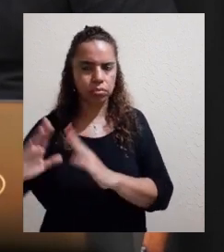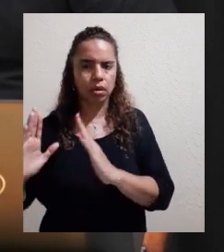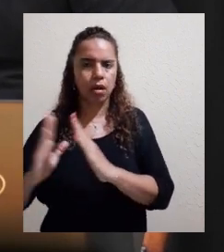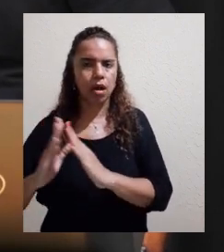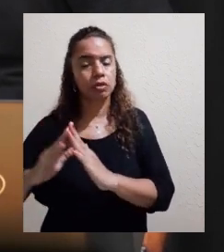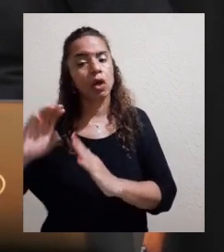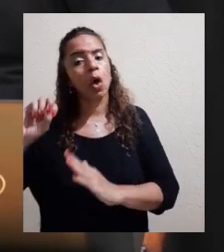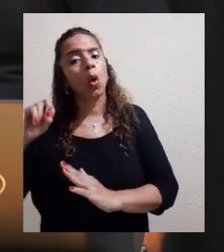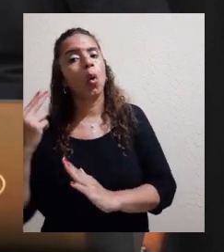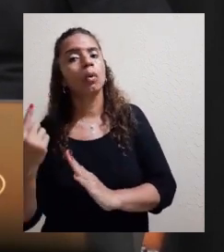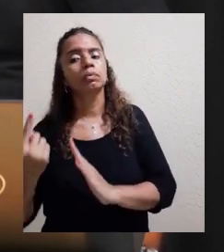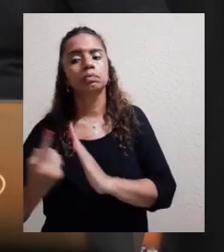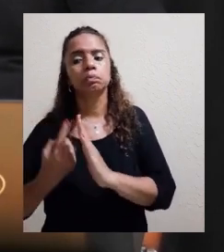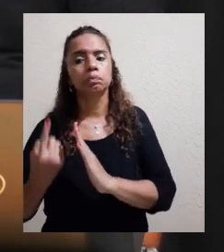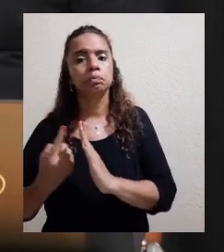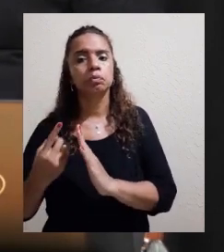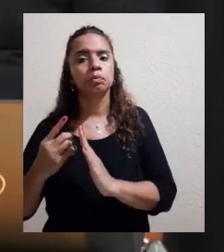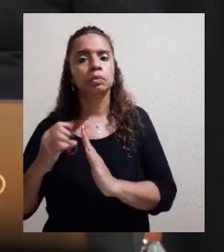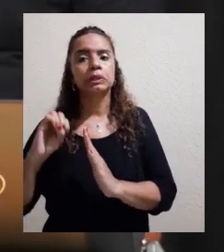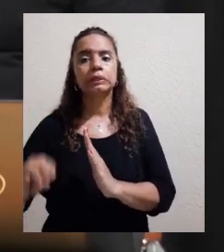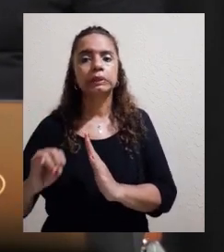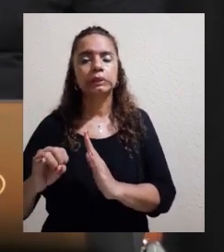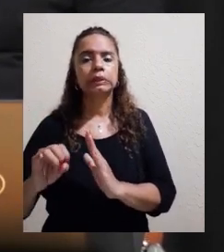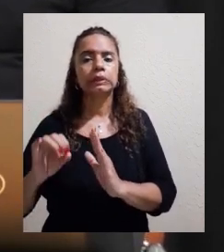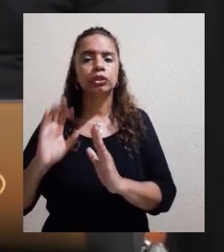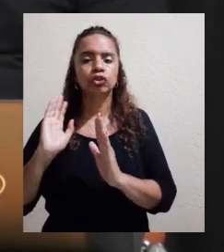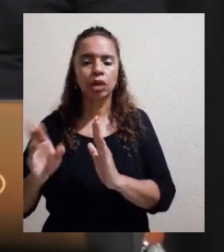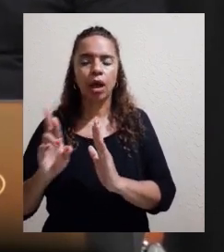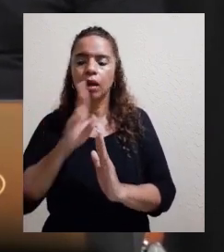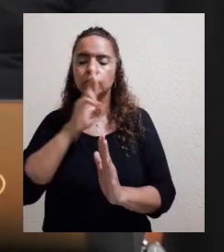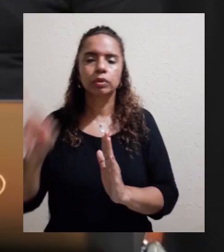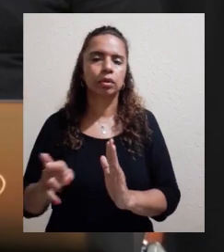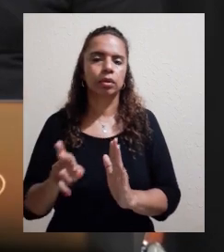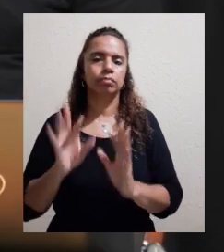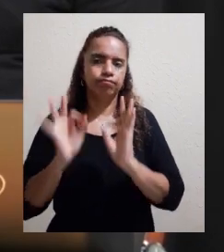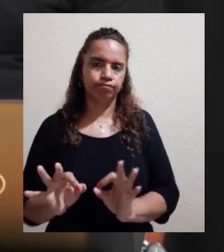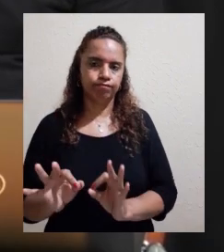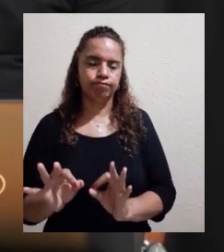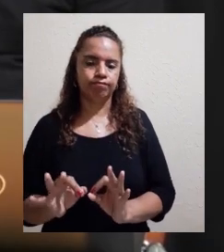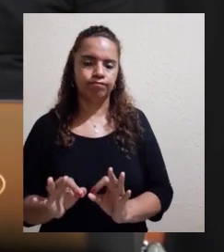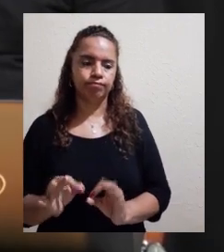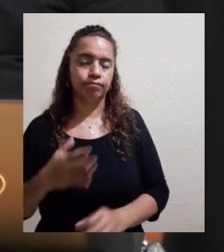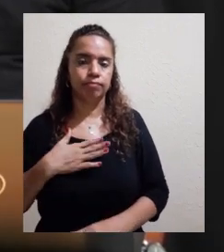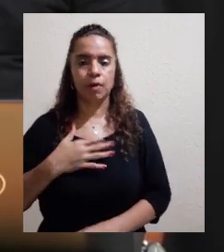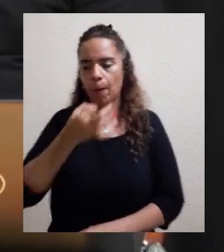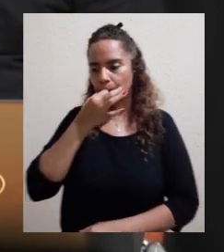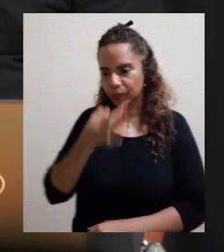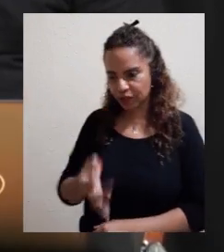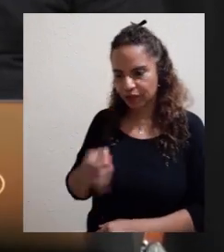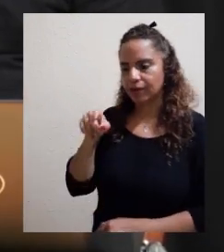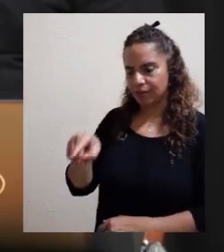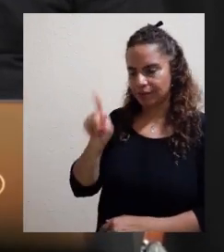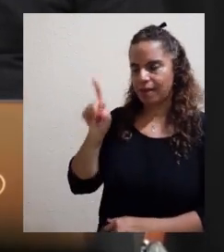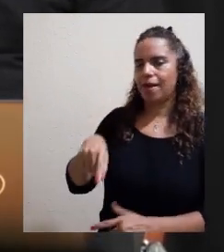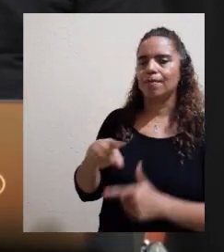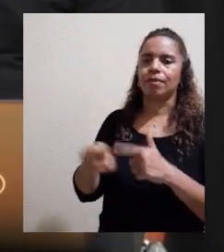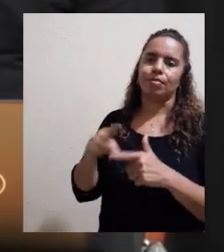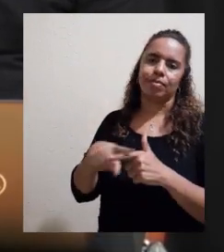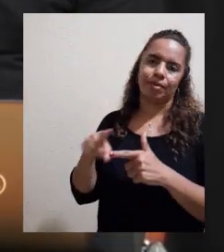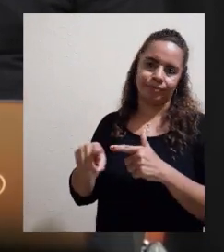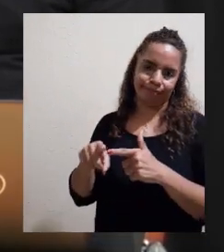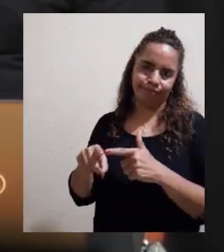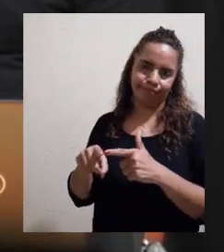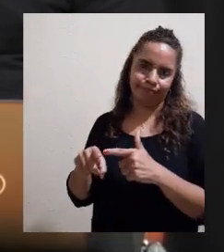reservado só para quem tiver tido contato com o caso confirmado? Na minha opinião, esse é um dos gargalos que a gente está enfrentando,